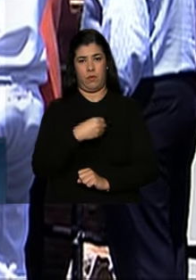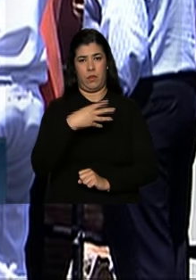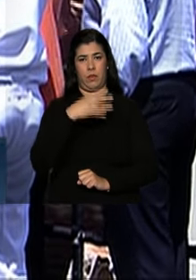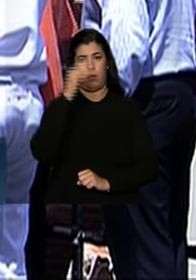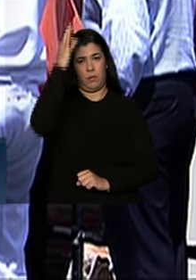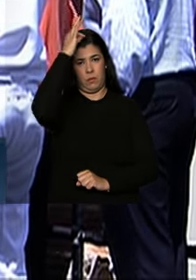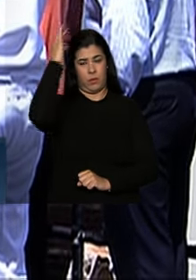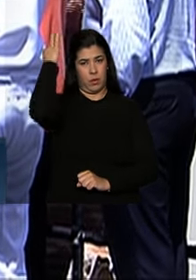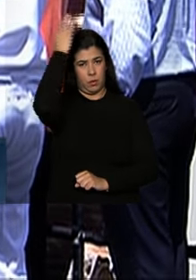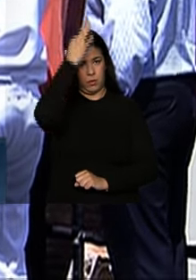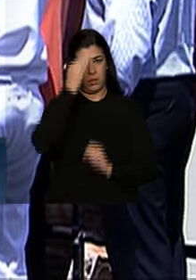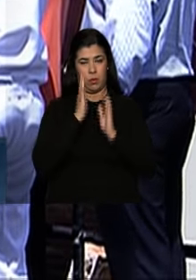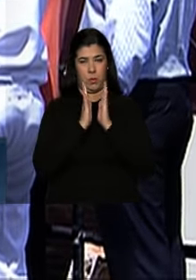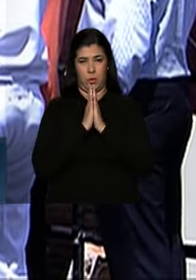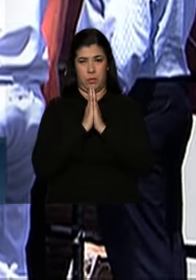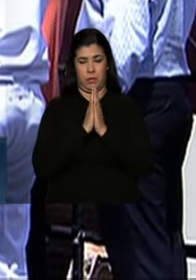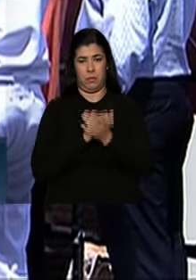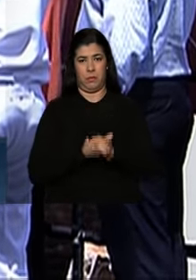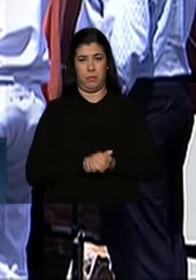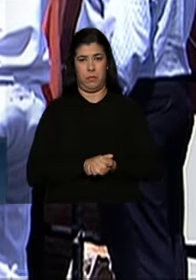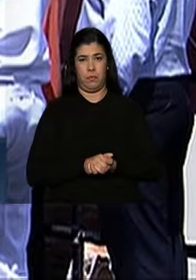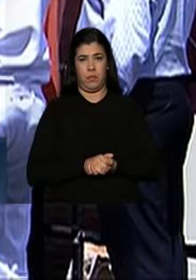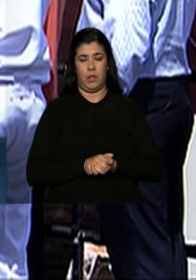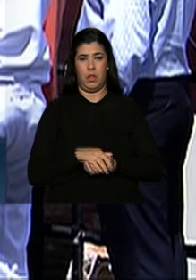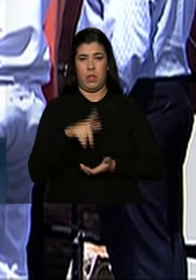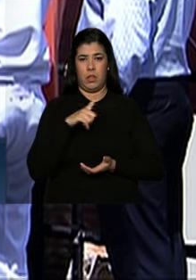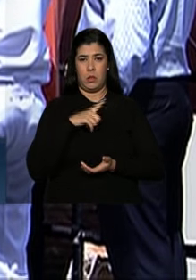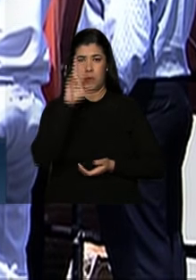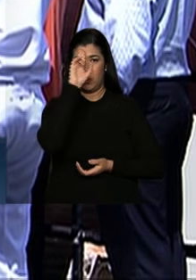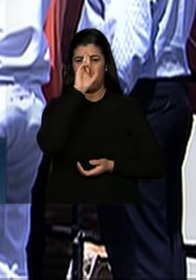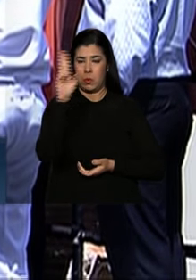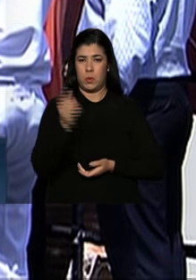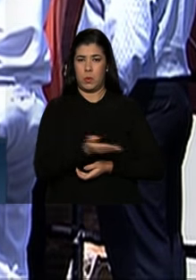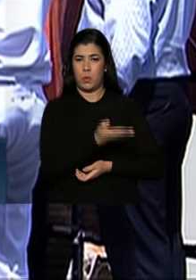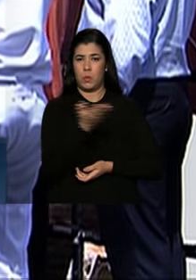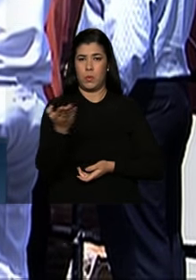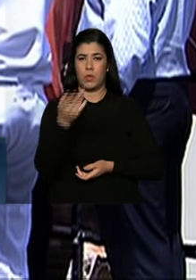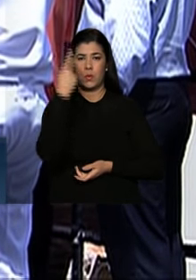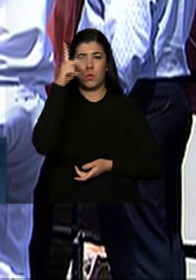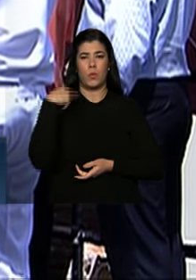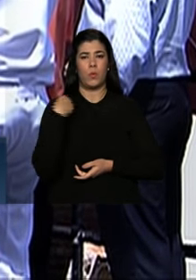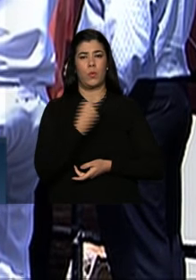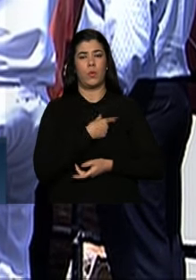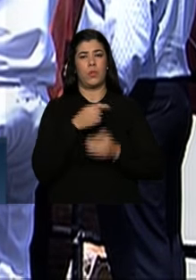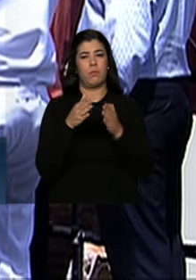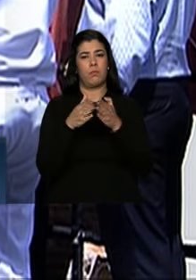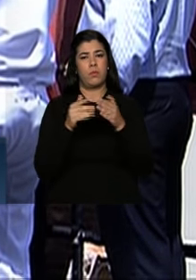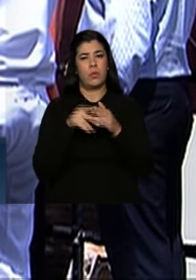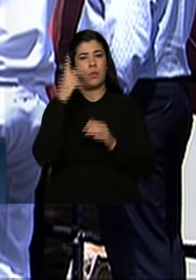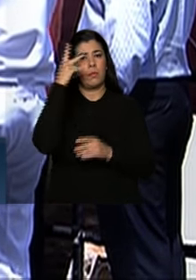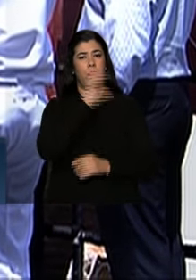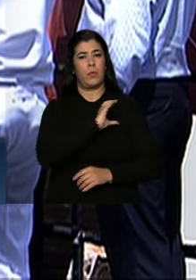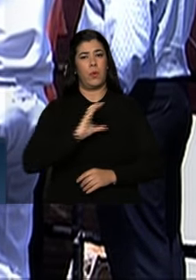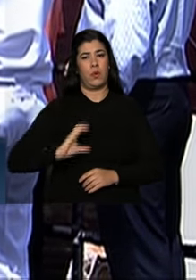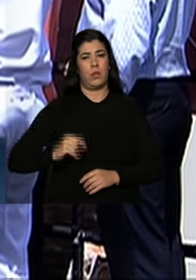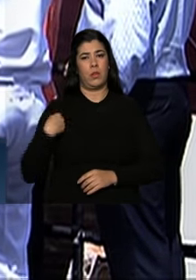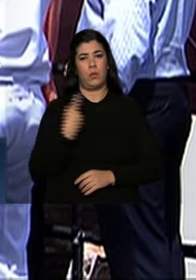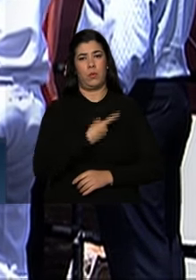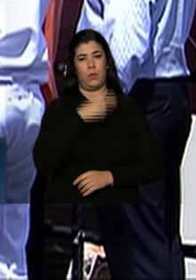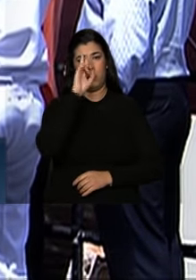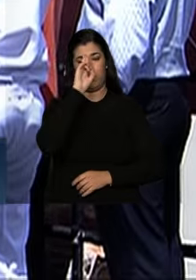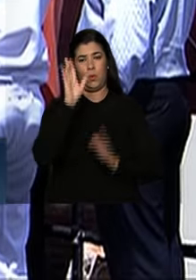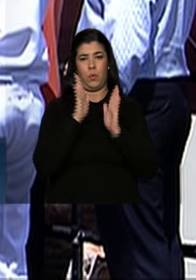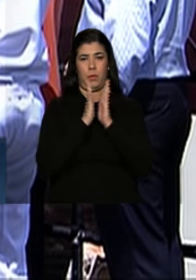Espírito Santo. Amém. Atendei, Senhor, as nossas súplicas, o Cristo nosso